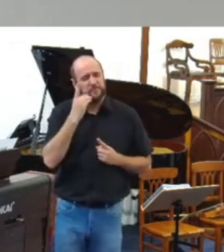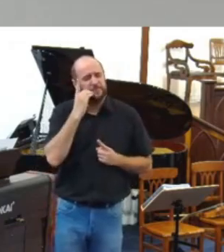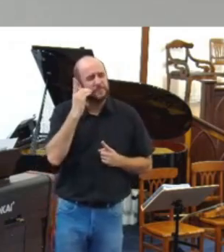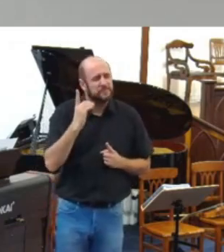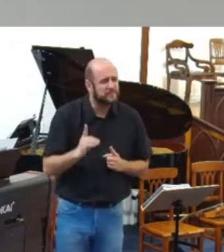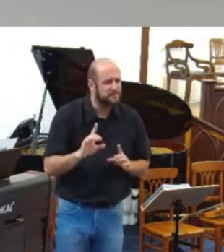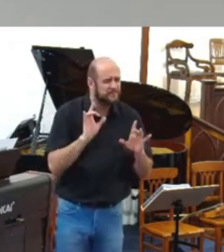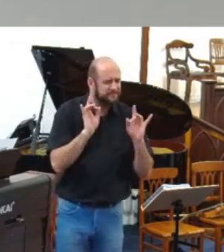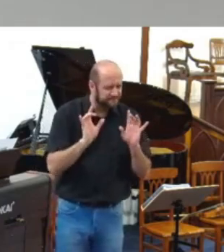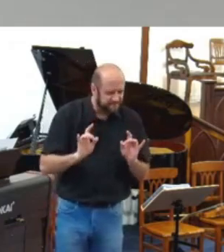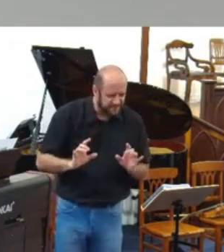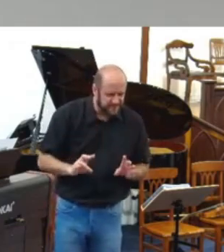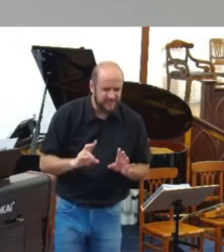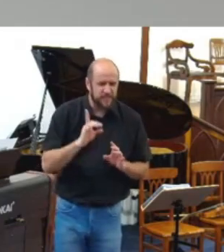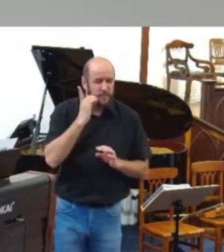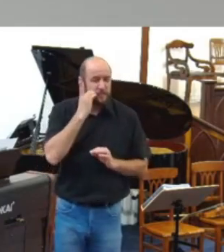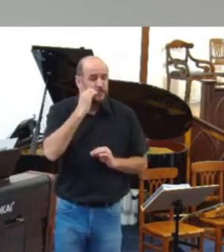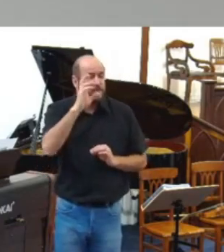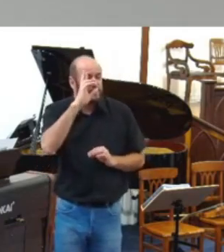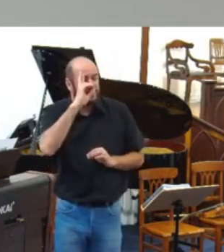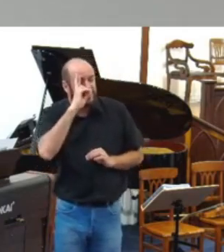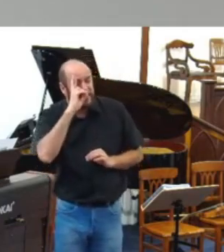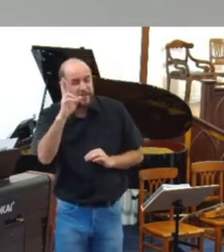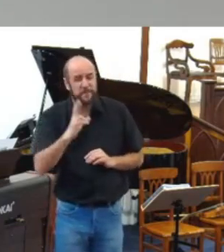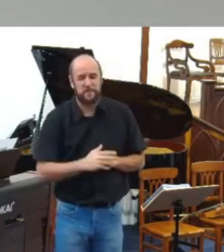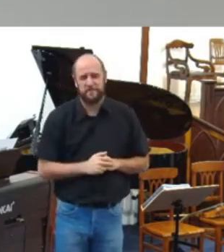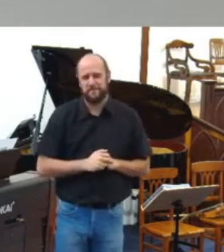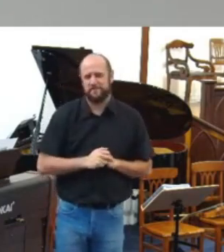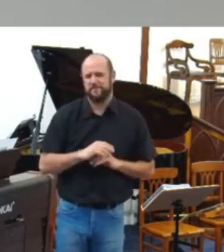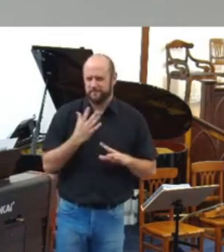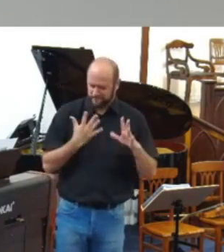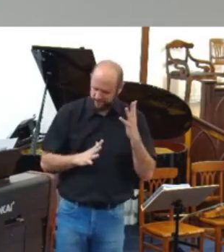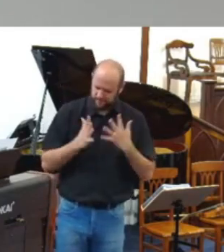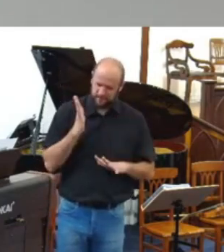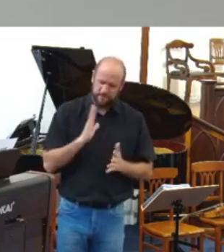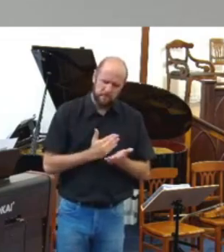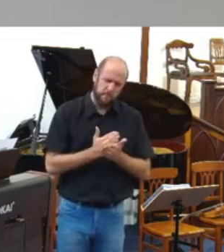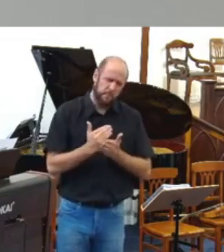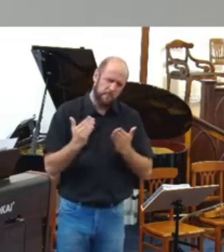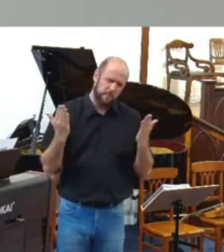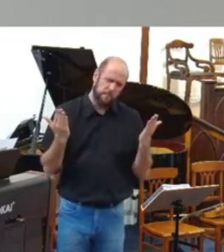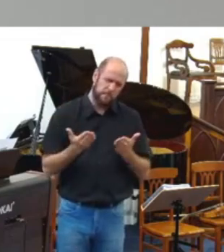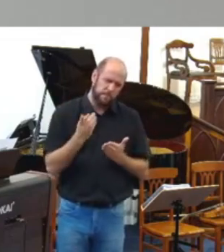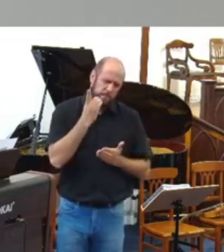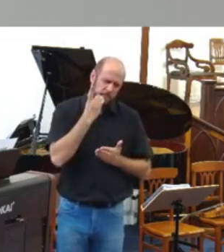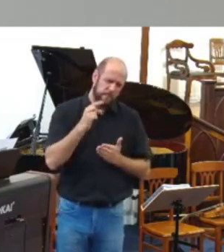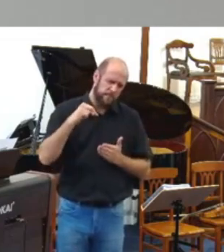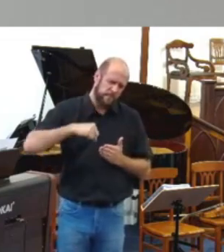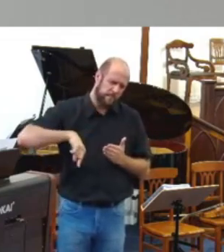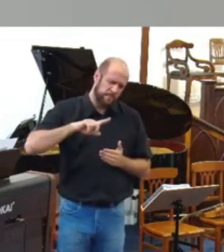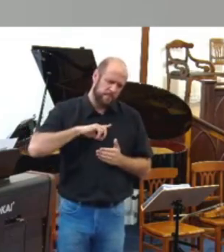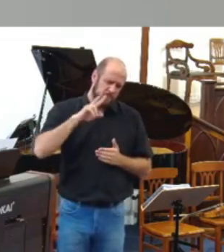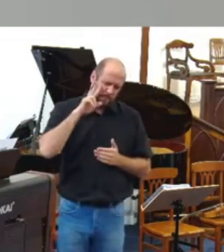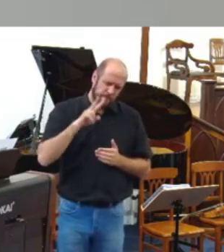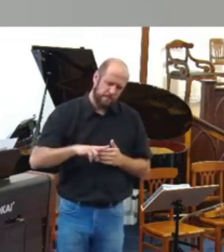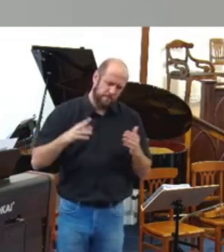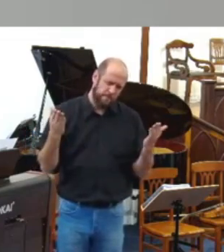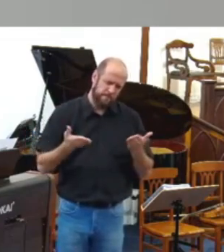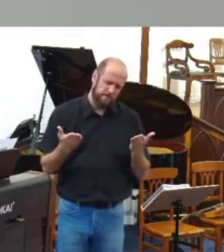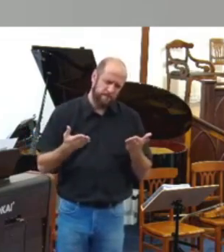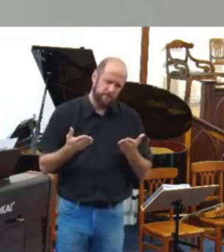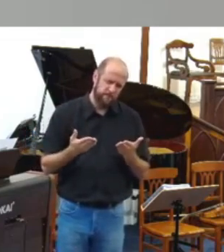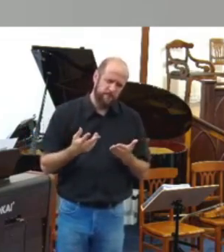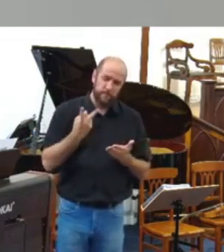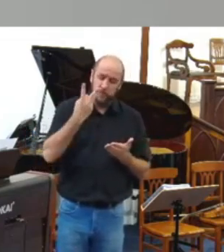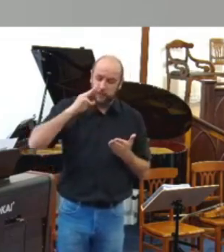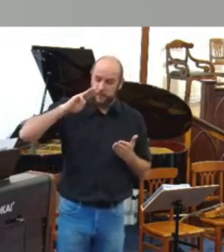especial teu, dia do Senhor. Nós celebramos isso a partir desse dia que nós lemos aqui hoje, agora, Senhor. Há 2000 anos